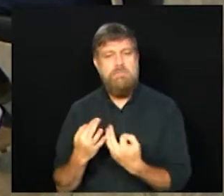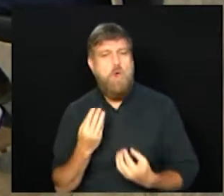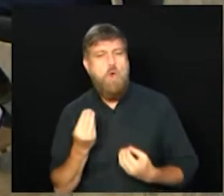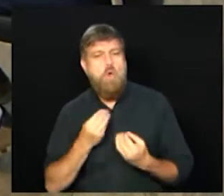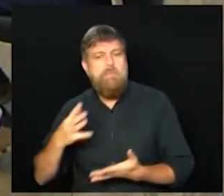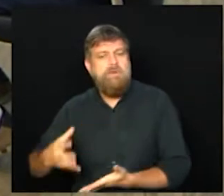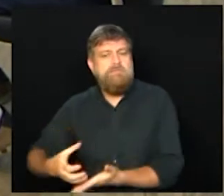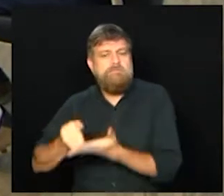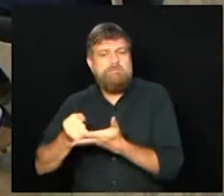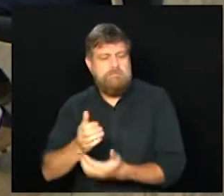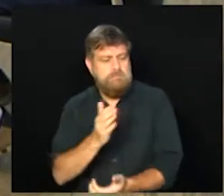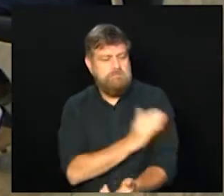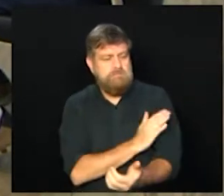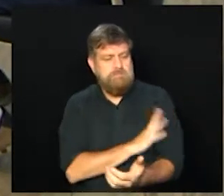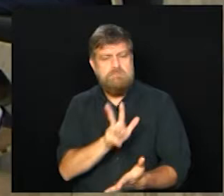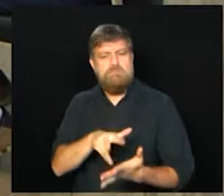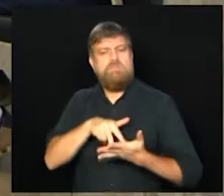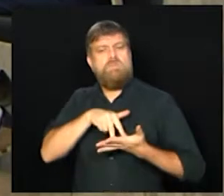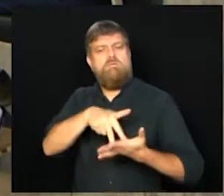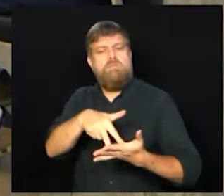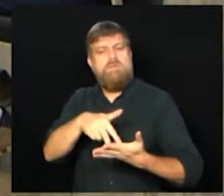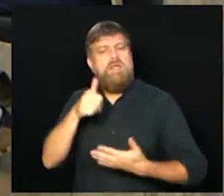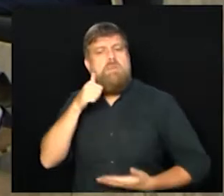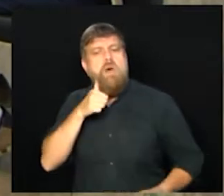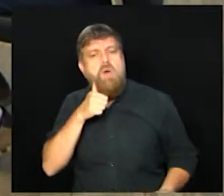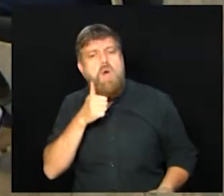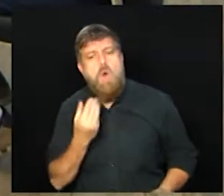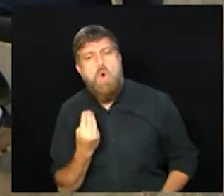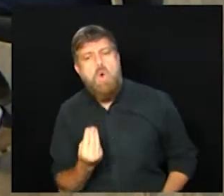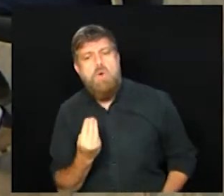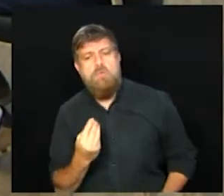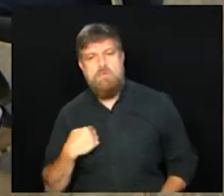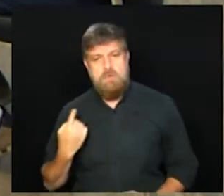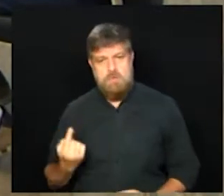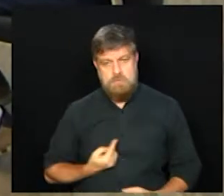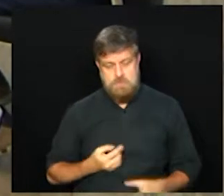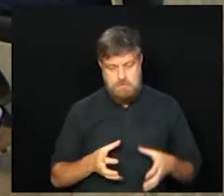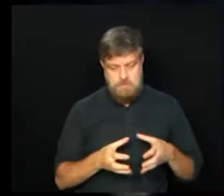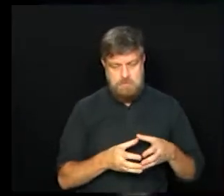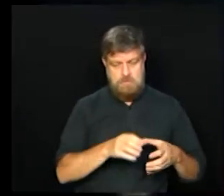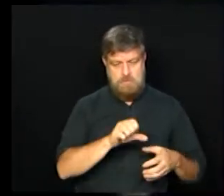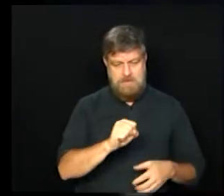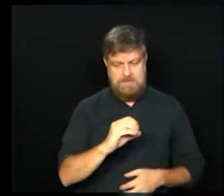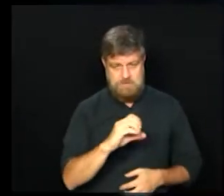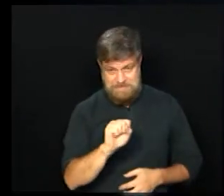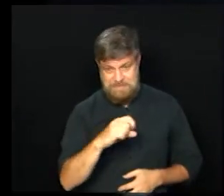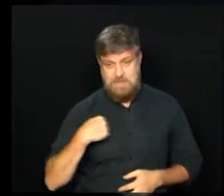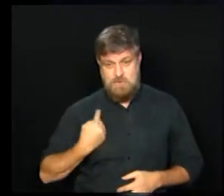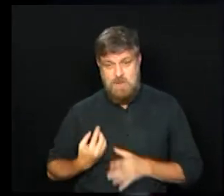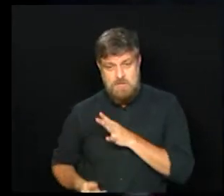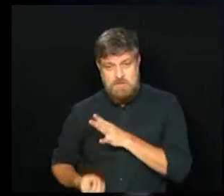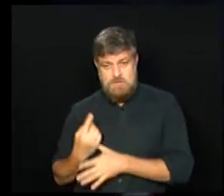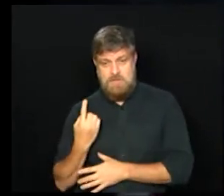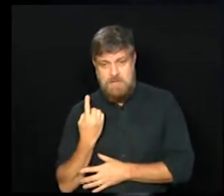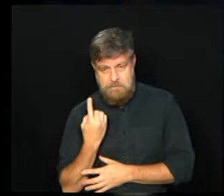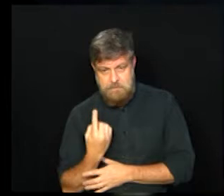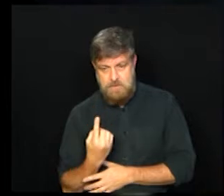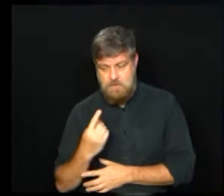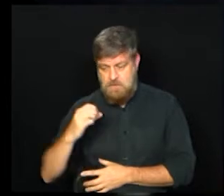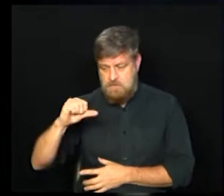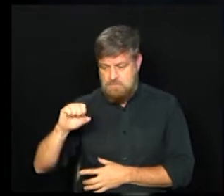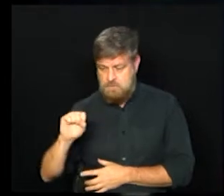e do empoderamento também? Nós na SOS, nós já somos uma ONG desde 1980, fundada